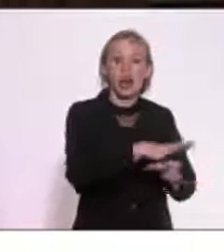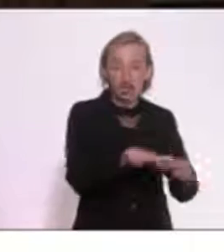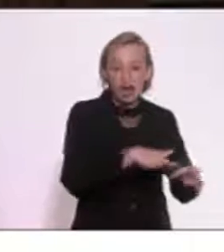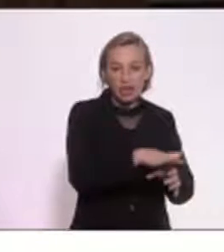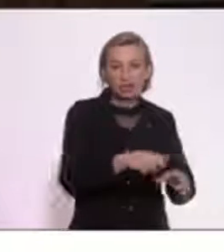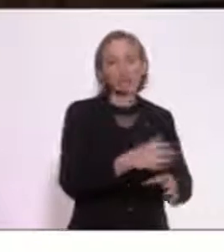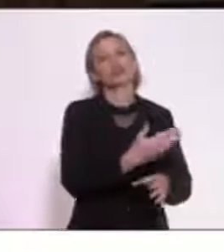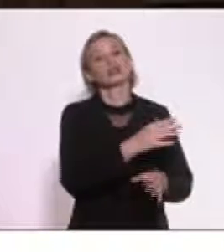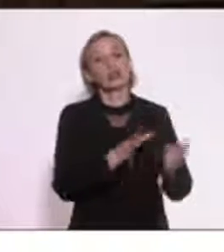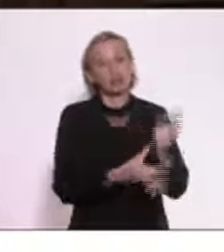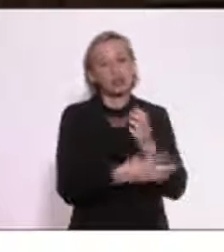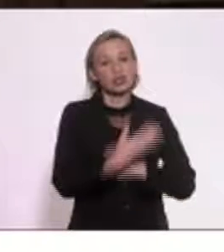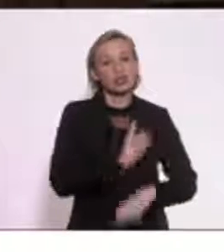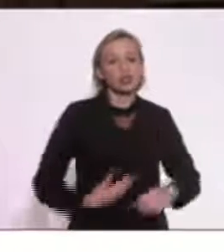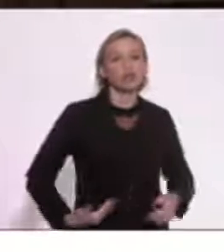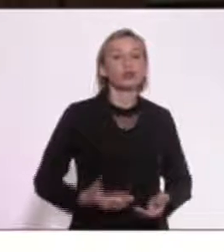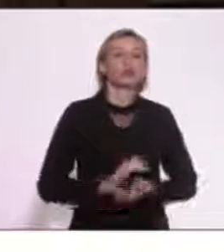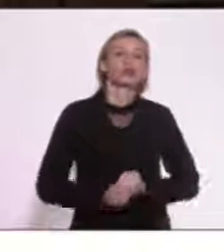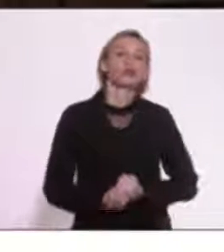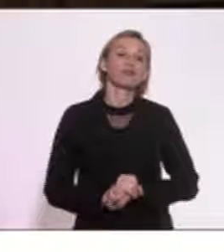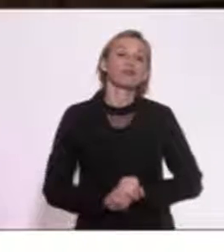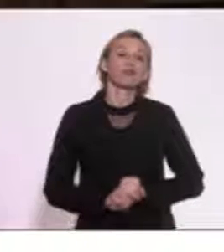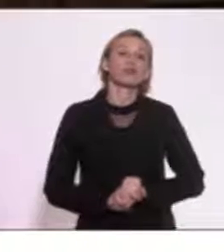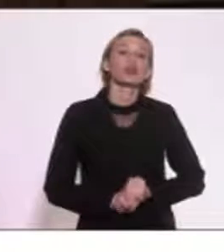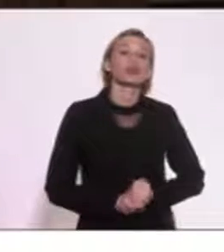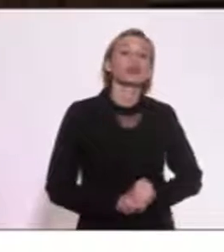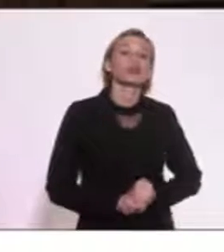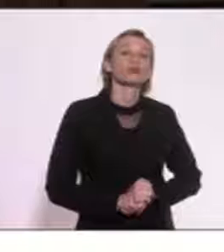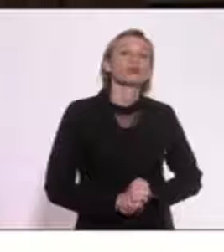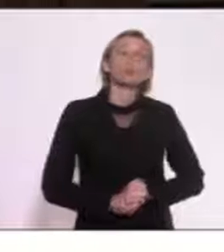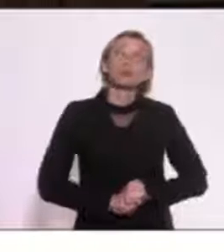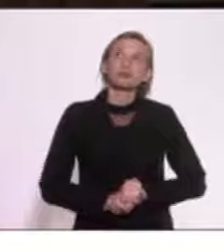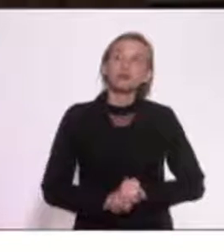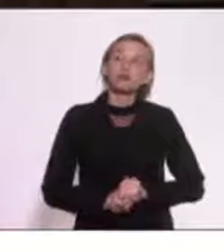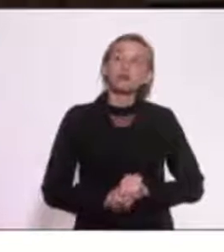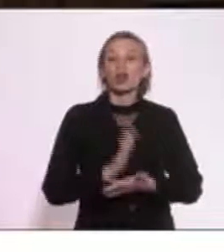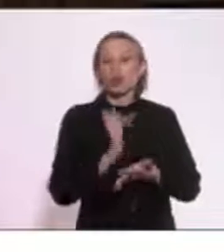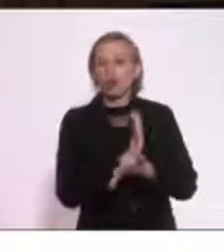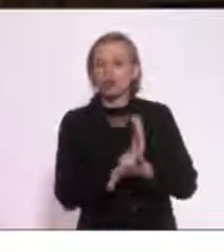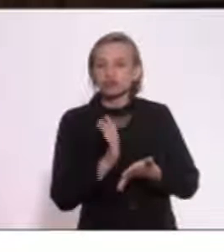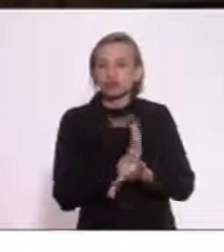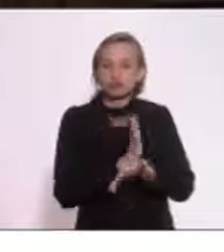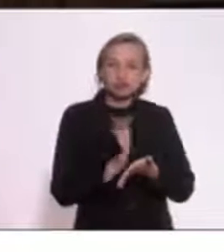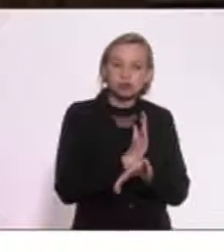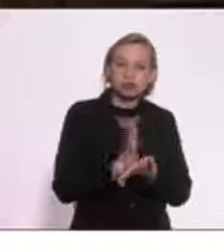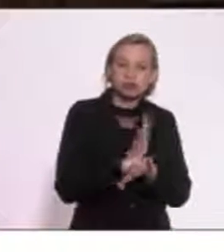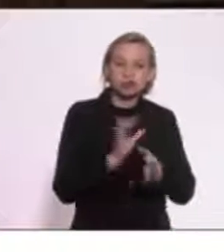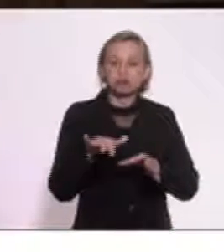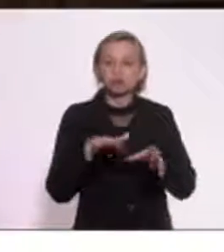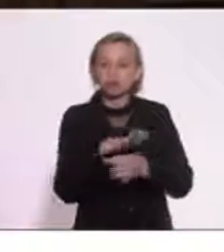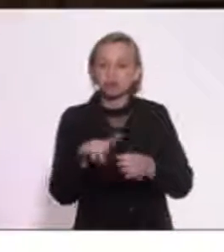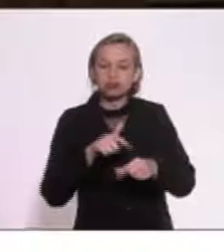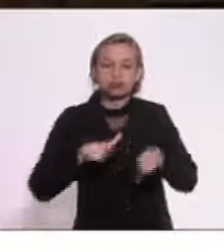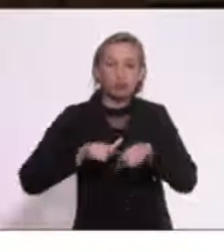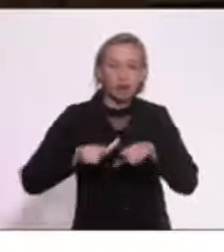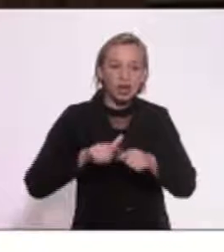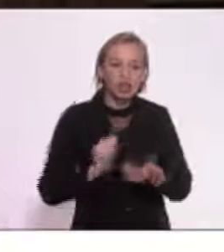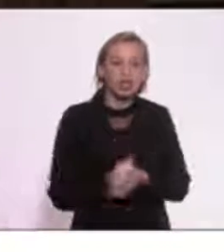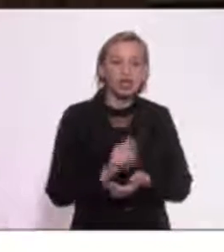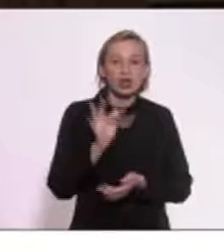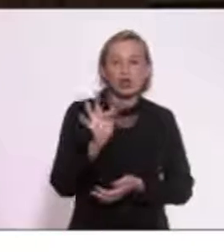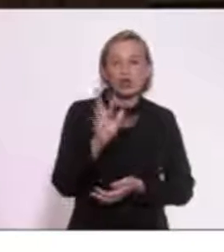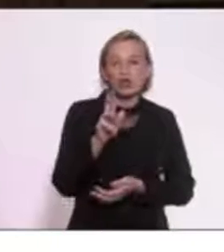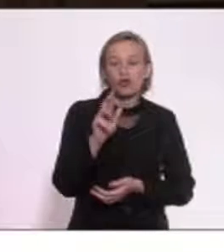E aí nós verificamos uma redução em alguns programas de trabalho, como a questão da frota da